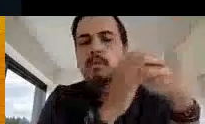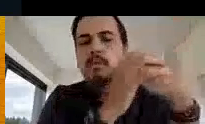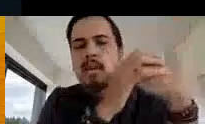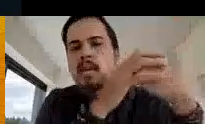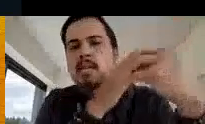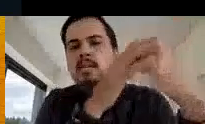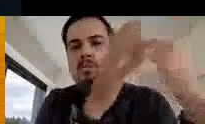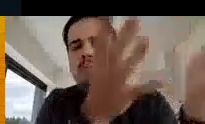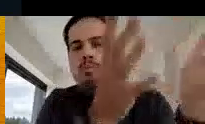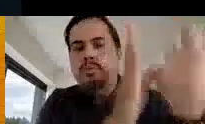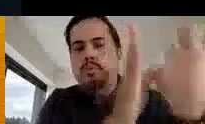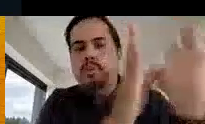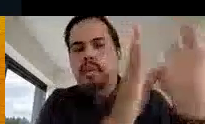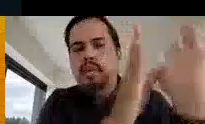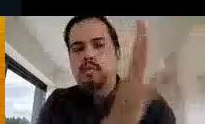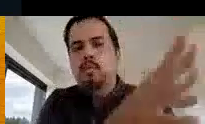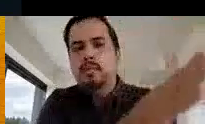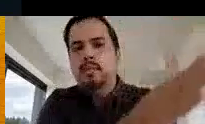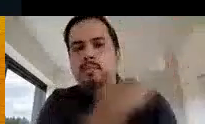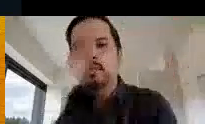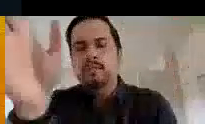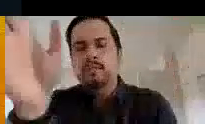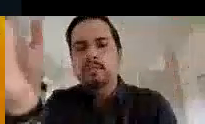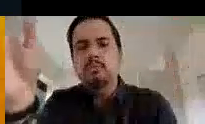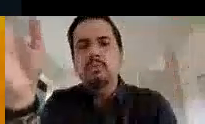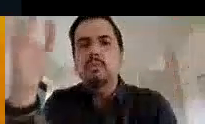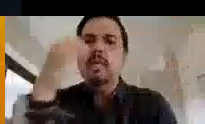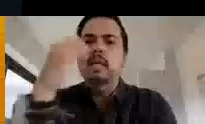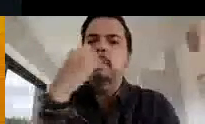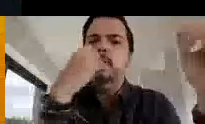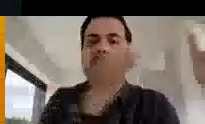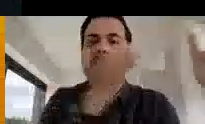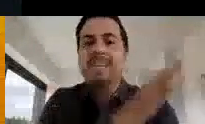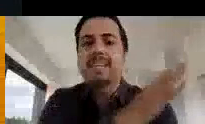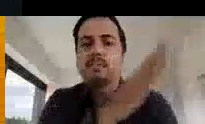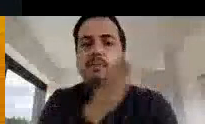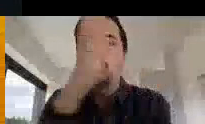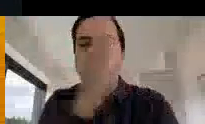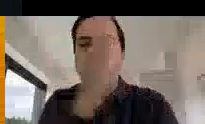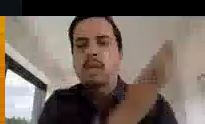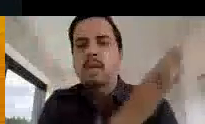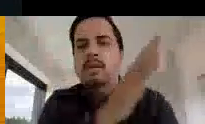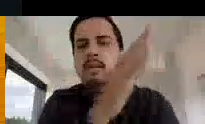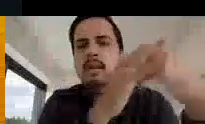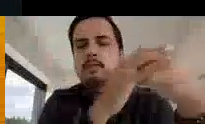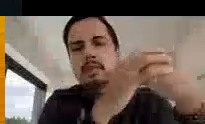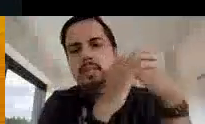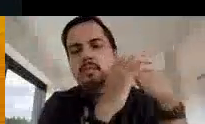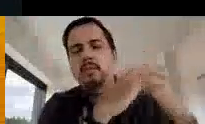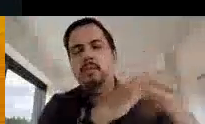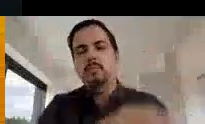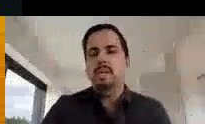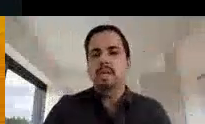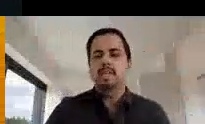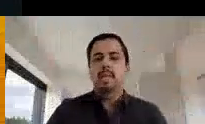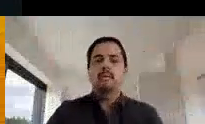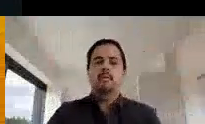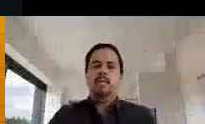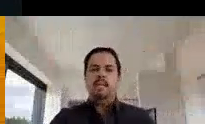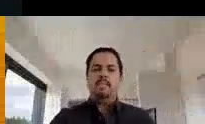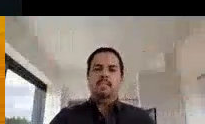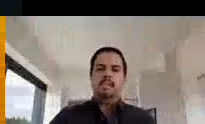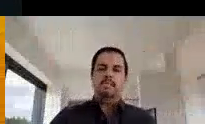próxima compra e tal. Isso tudo não precisa falar que automaticamente, se você fez isso tudo aí, se você está nesse flow, né, você está gerando valor para o